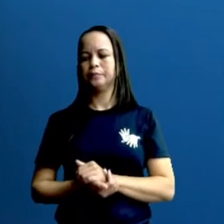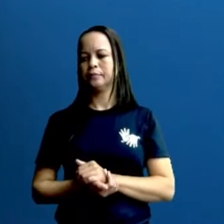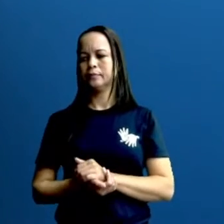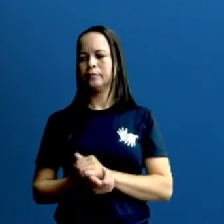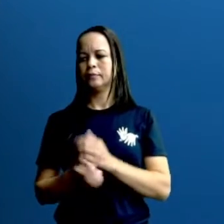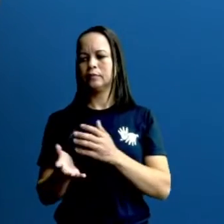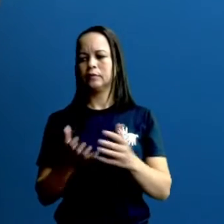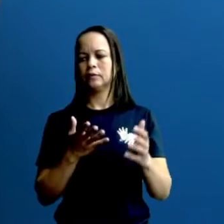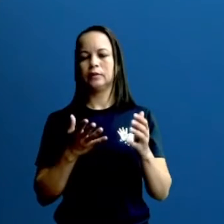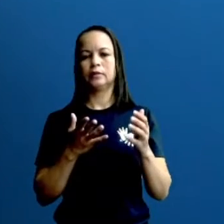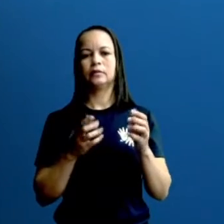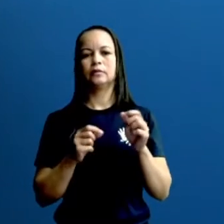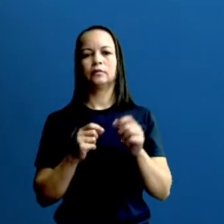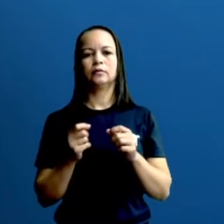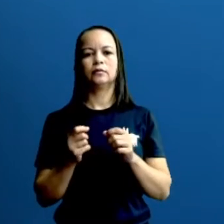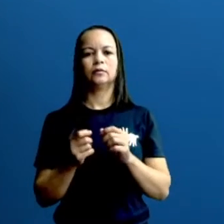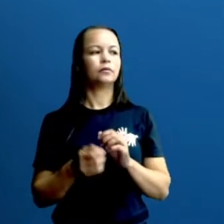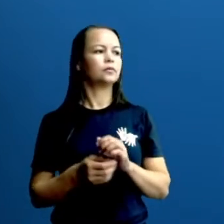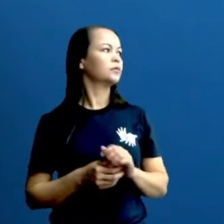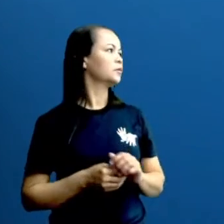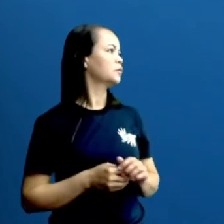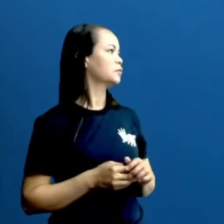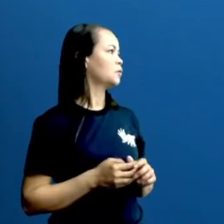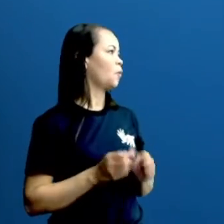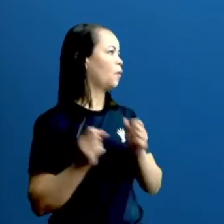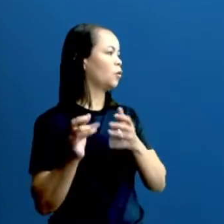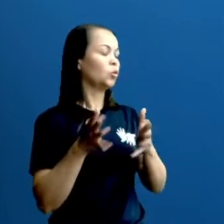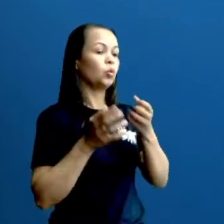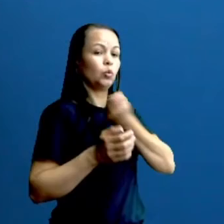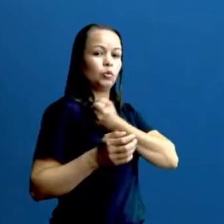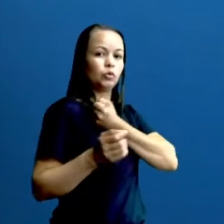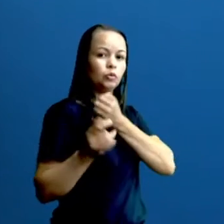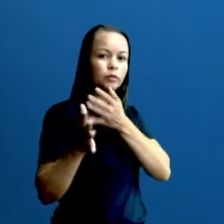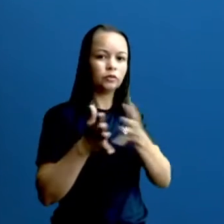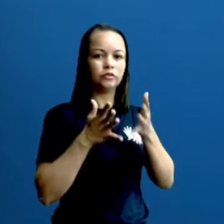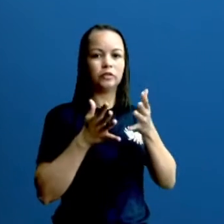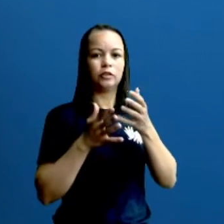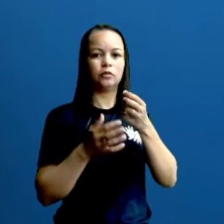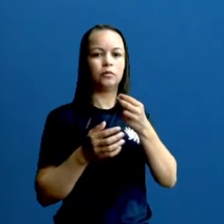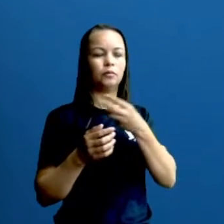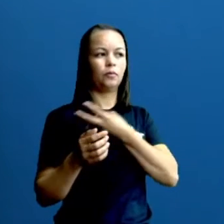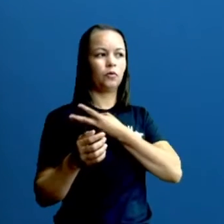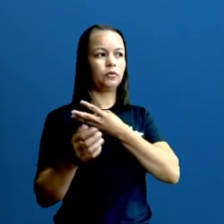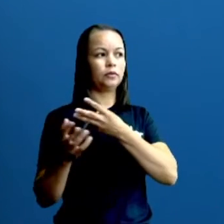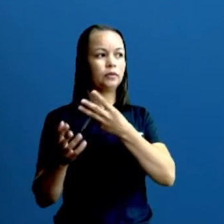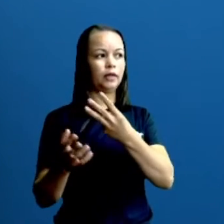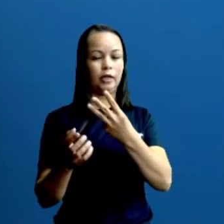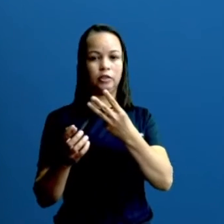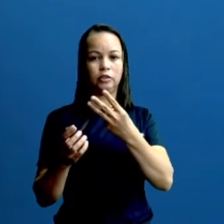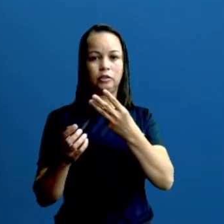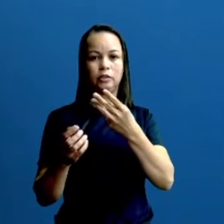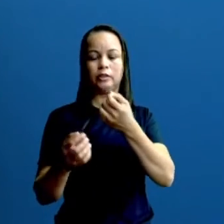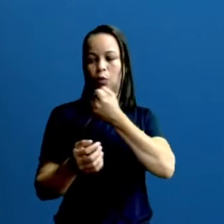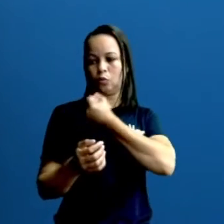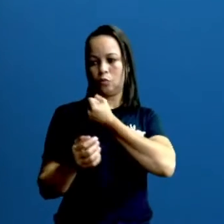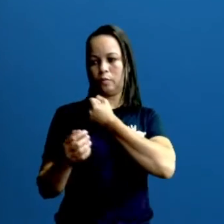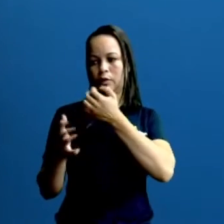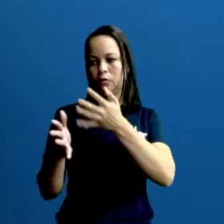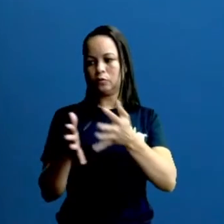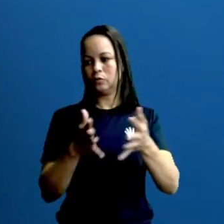3? Sim. Qual é o número divisível por 3? É aquele que tem a soma dos